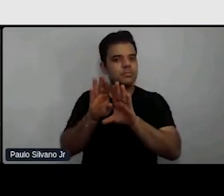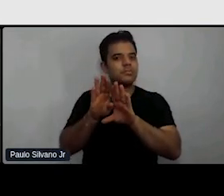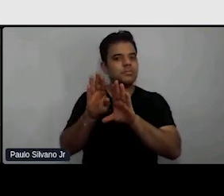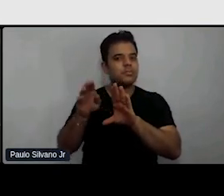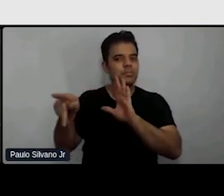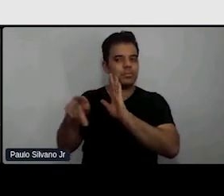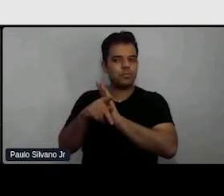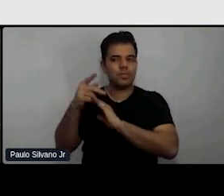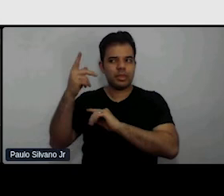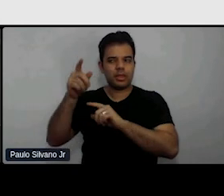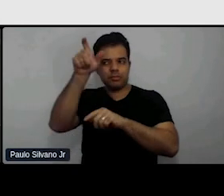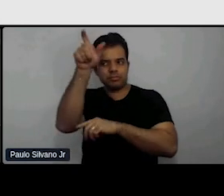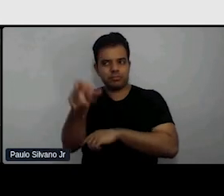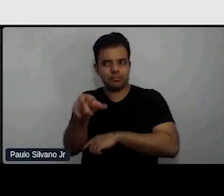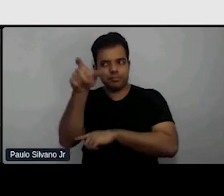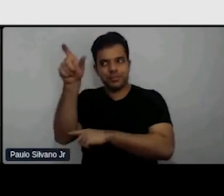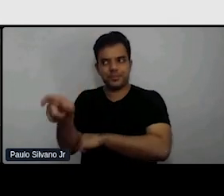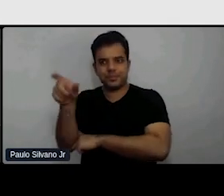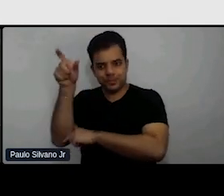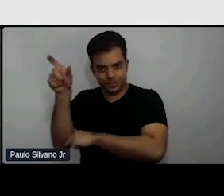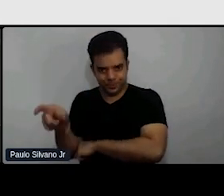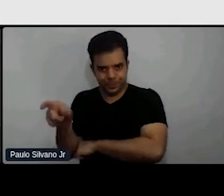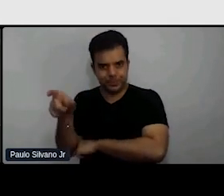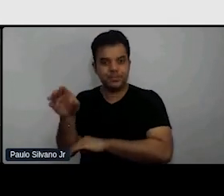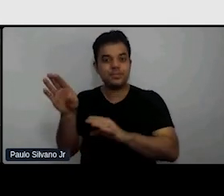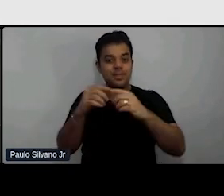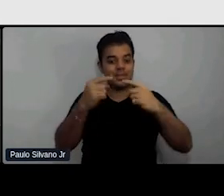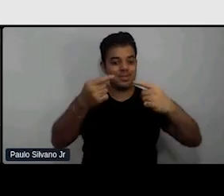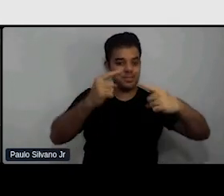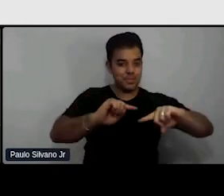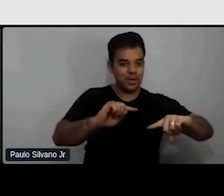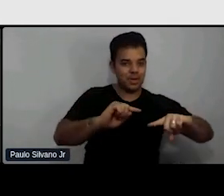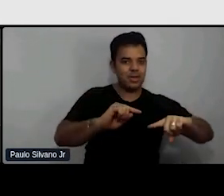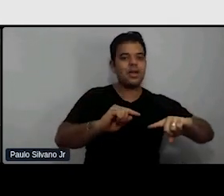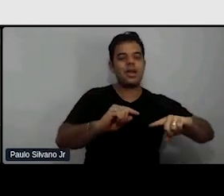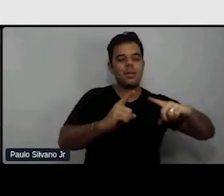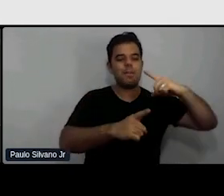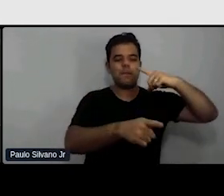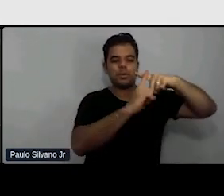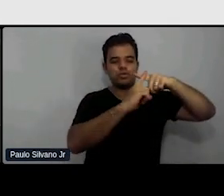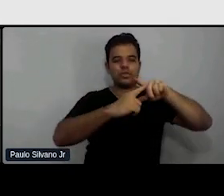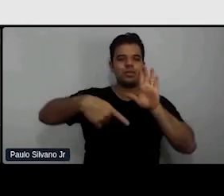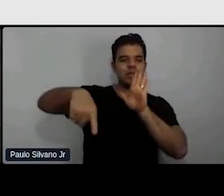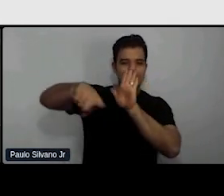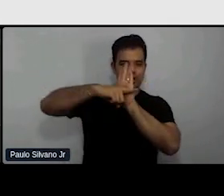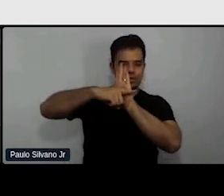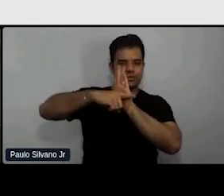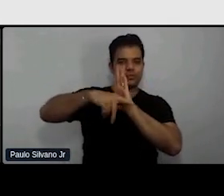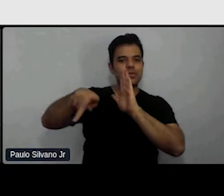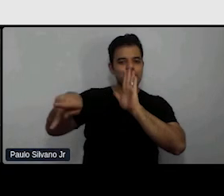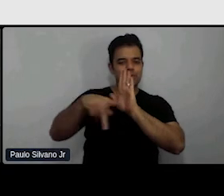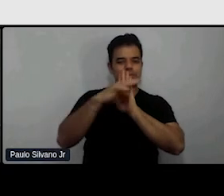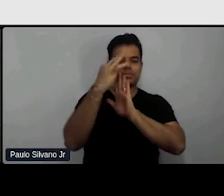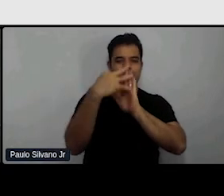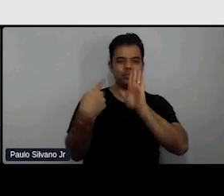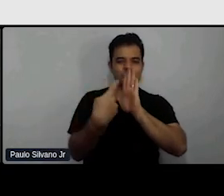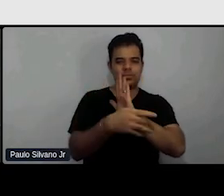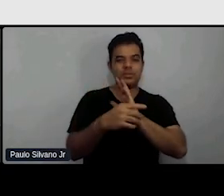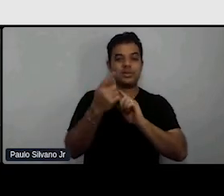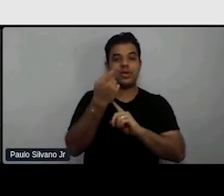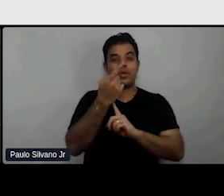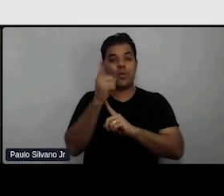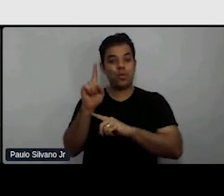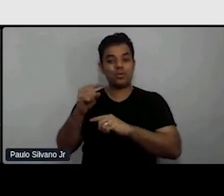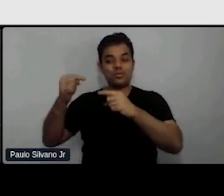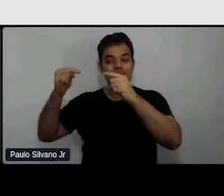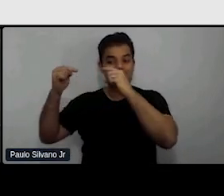as colunas. E aqui, coloquei os ícones de positivo e negativo para a tabela. E no último, só para mostrar que